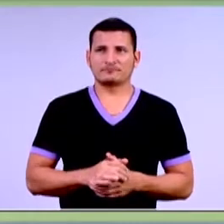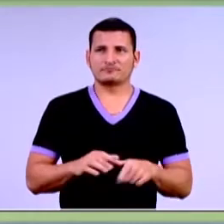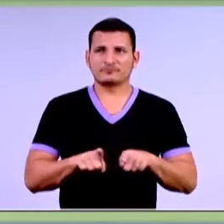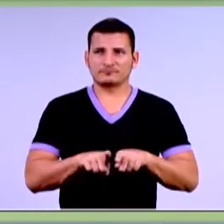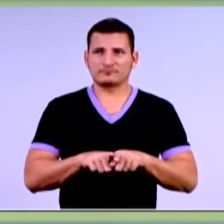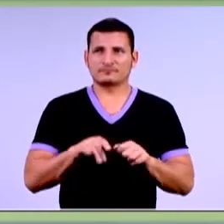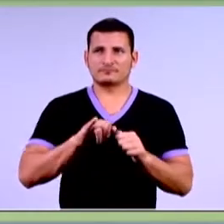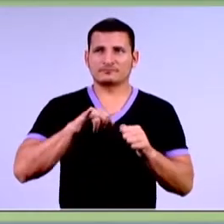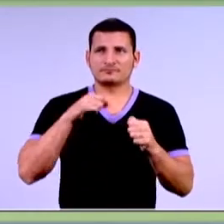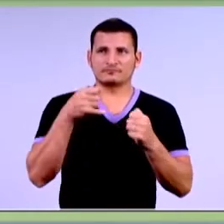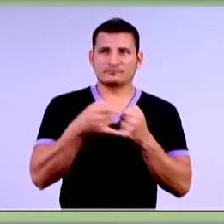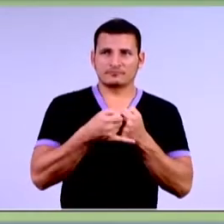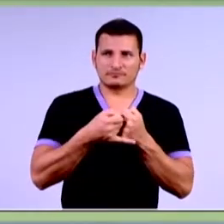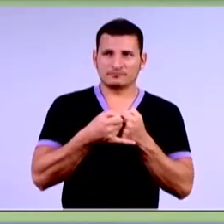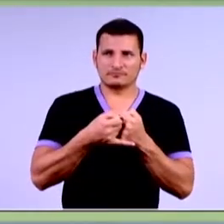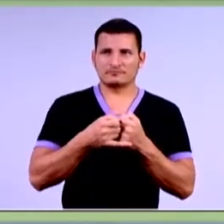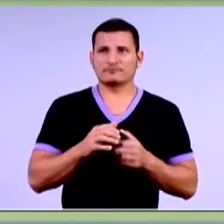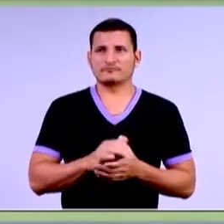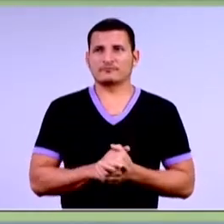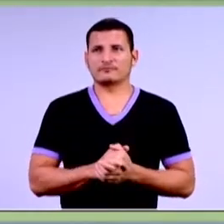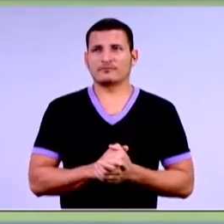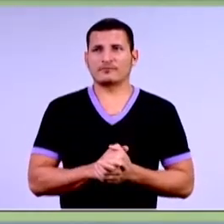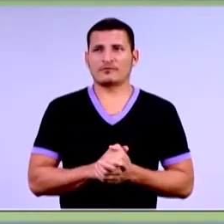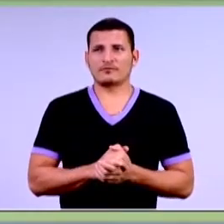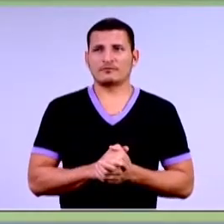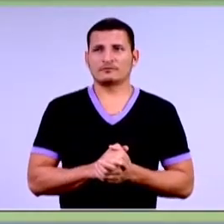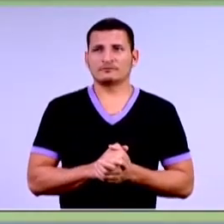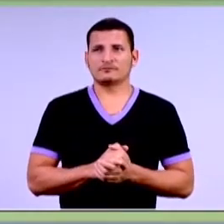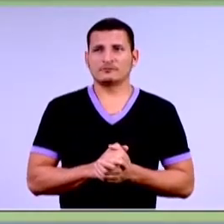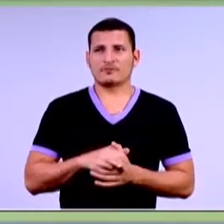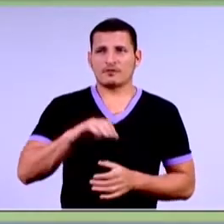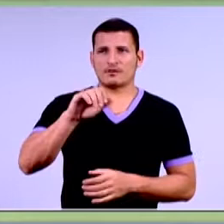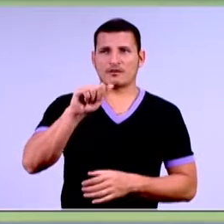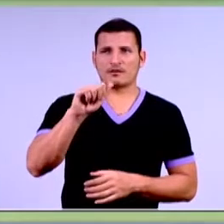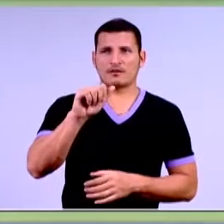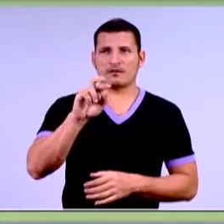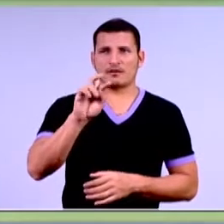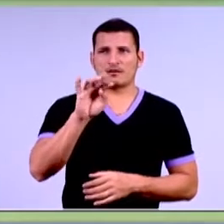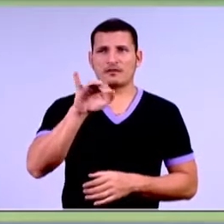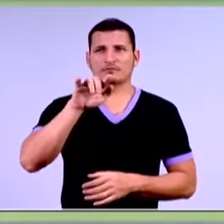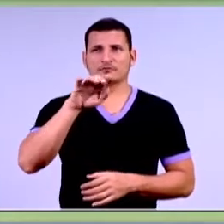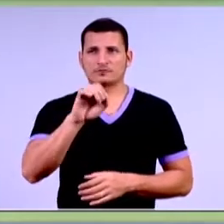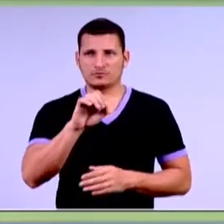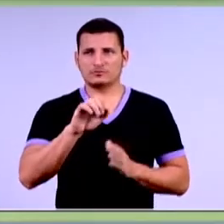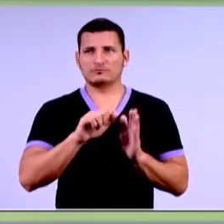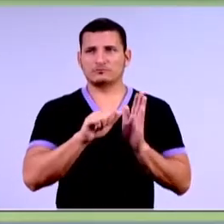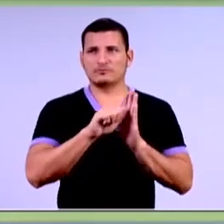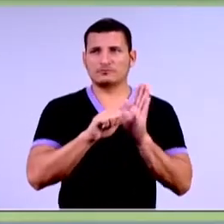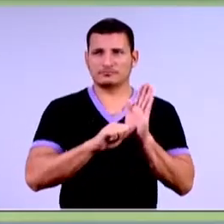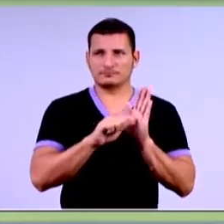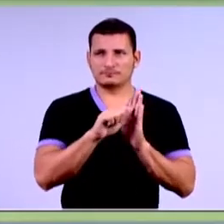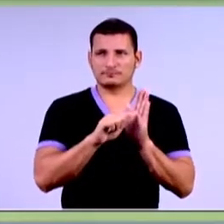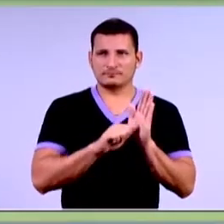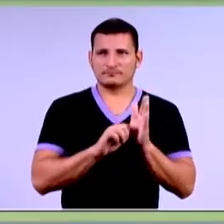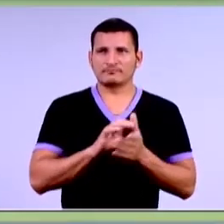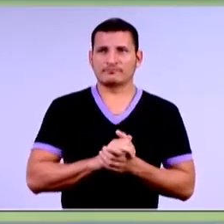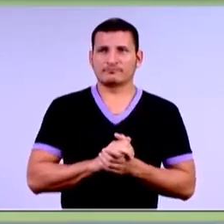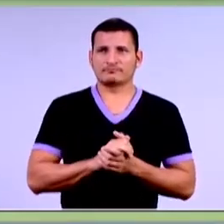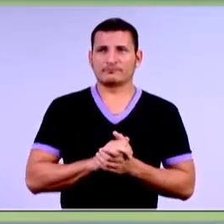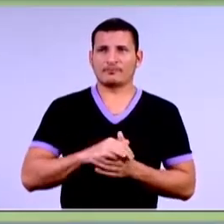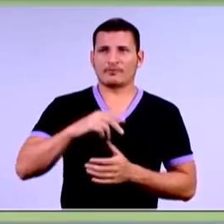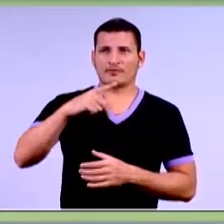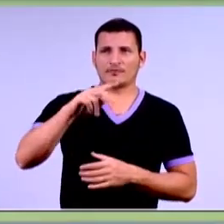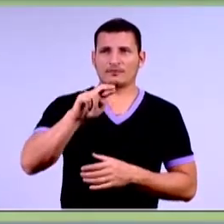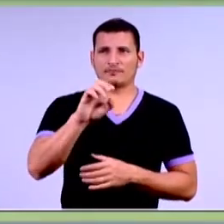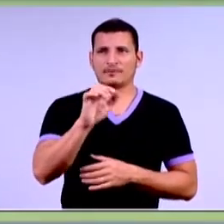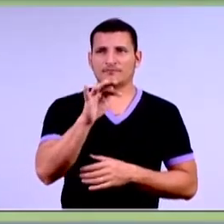assis os artigos definidos em definidos princípios e succi fixos e